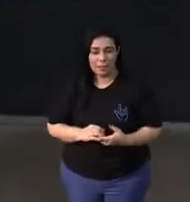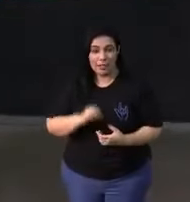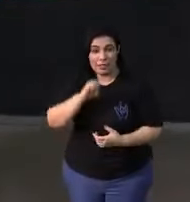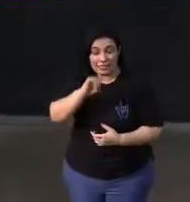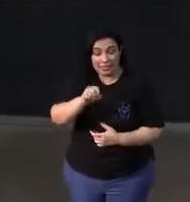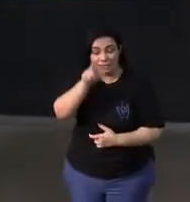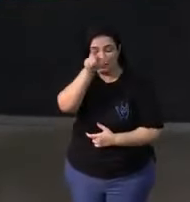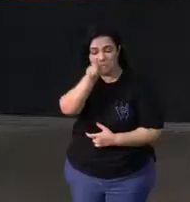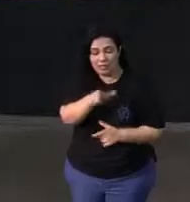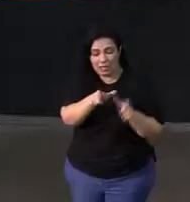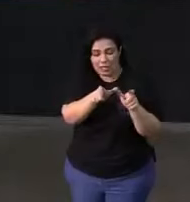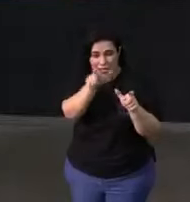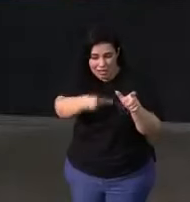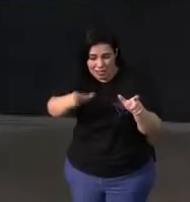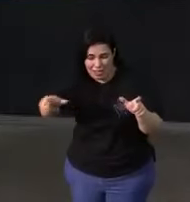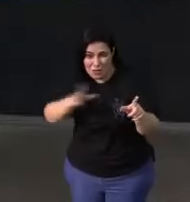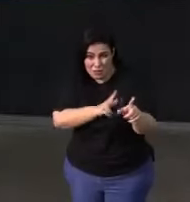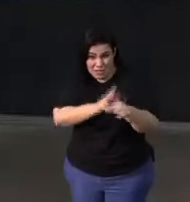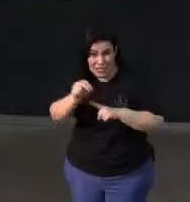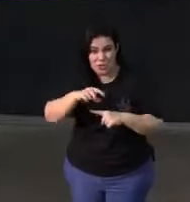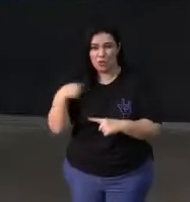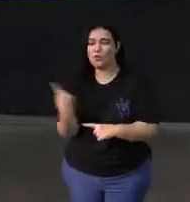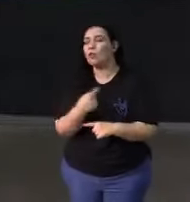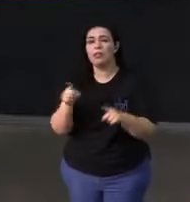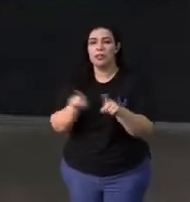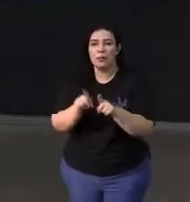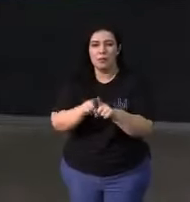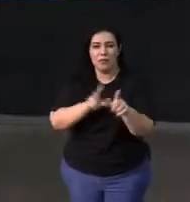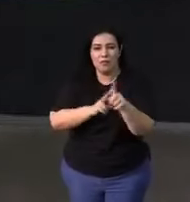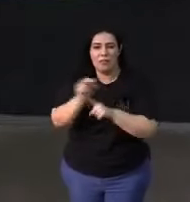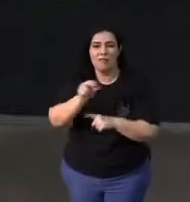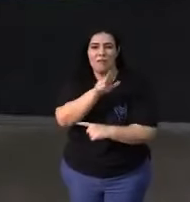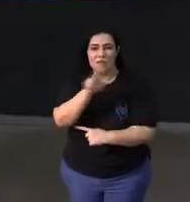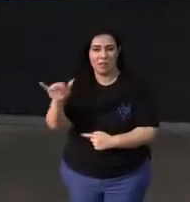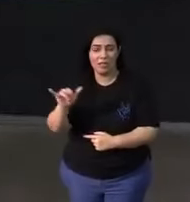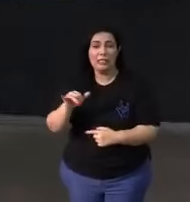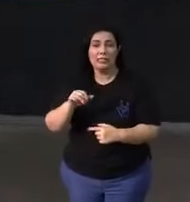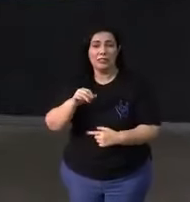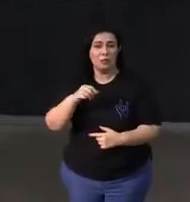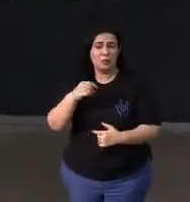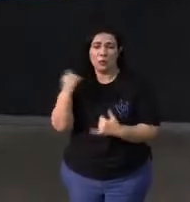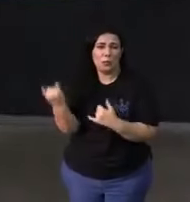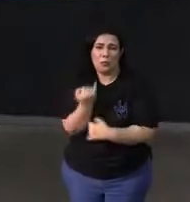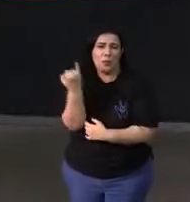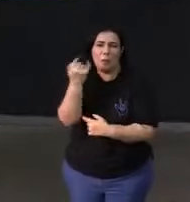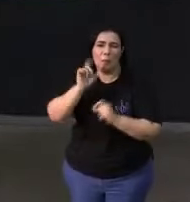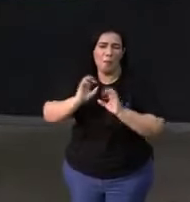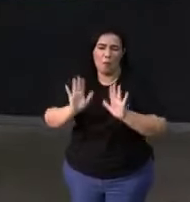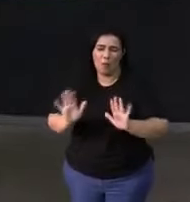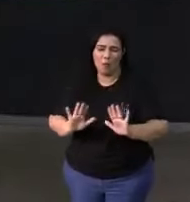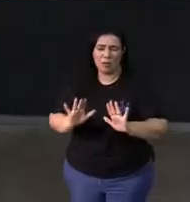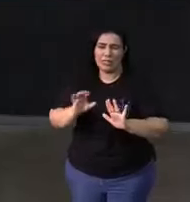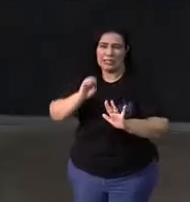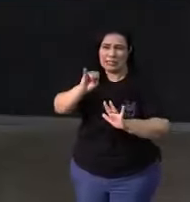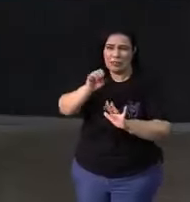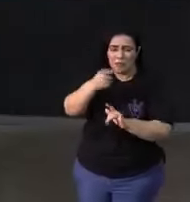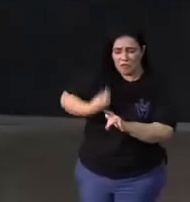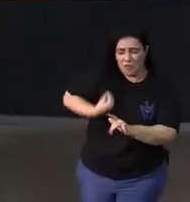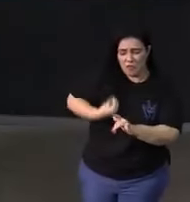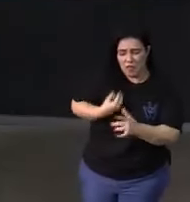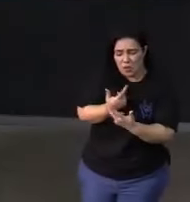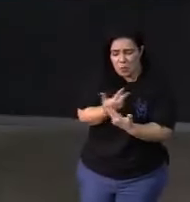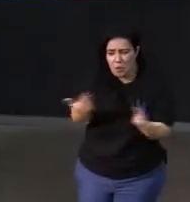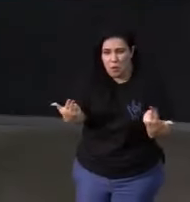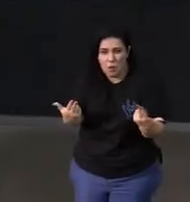Se eles venceram, nós também podemos vencer. Não importa o que você esteja vivendo